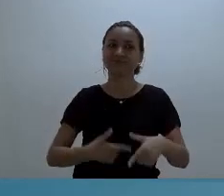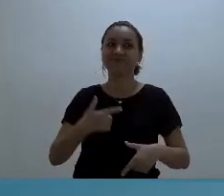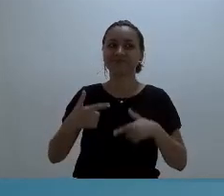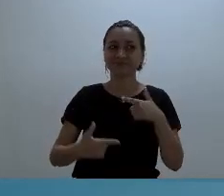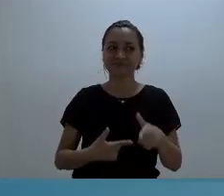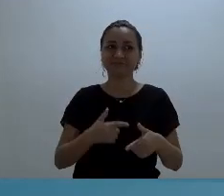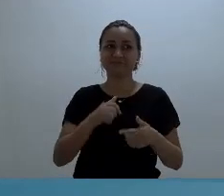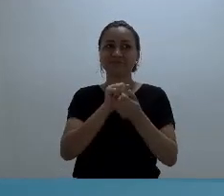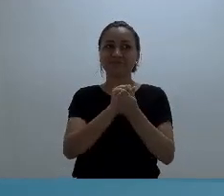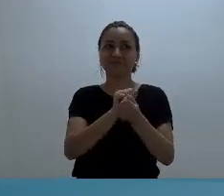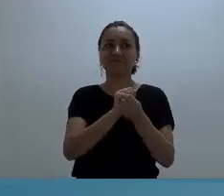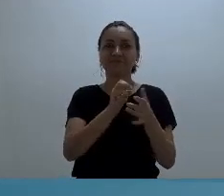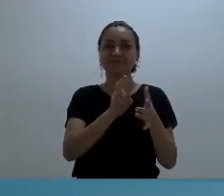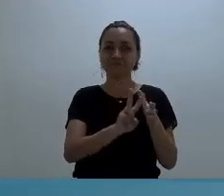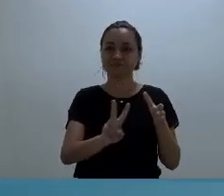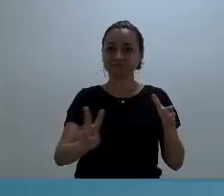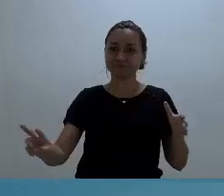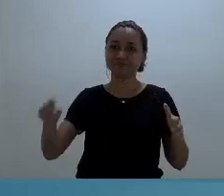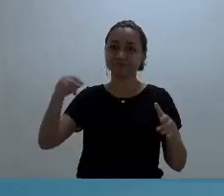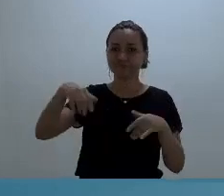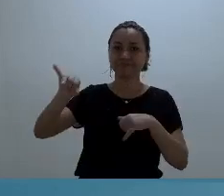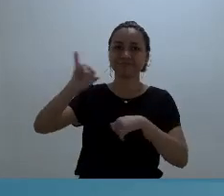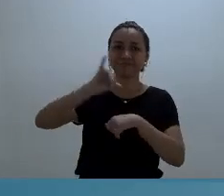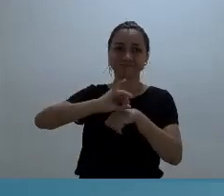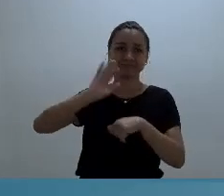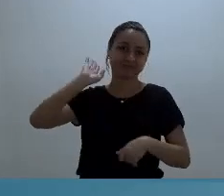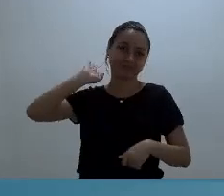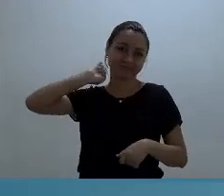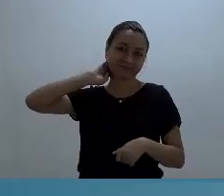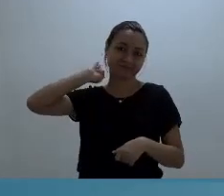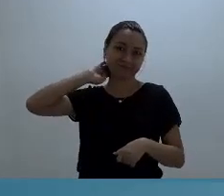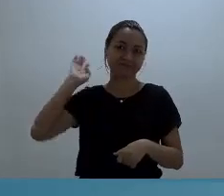na vara da capital. Né? E chegou a hora da gente se